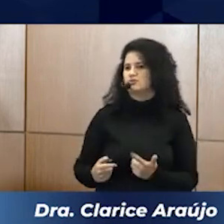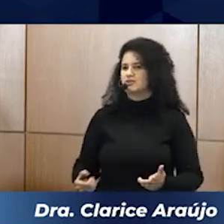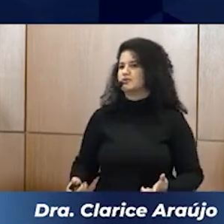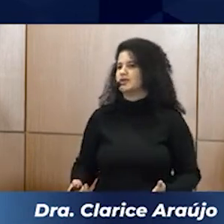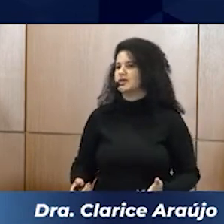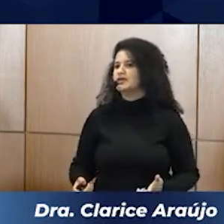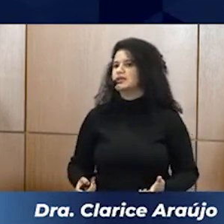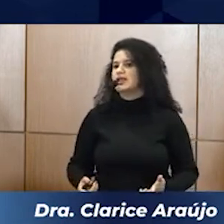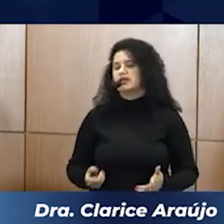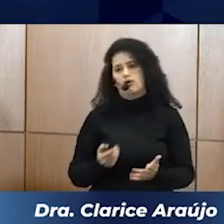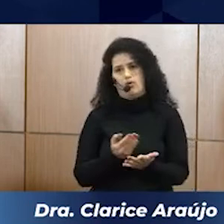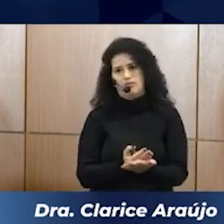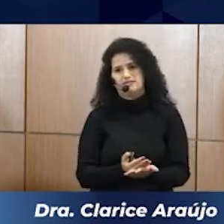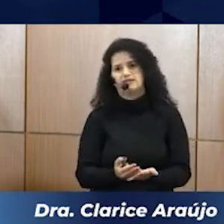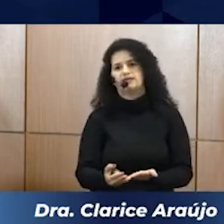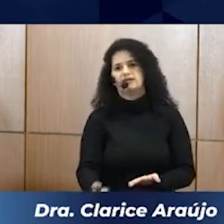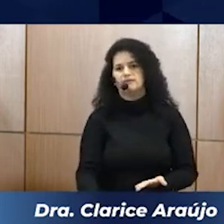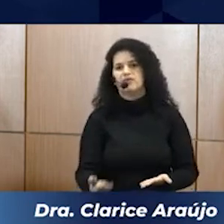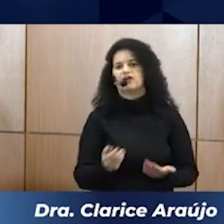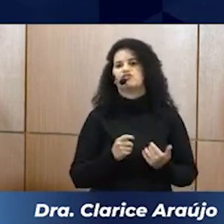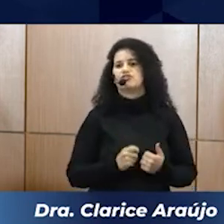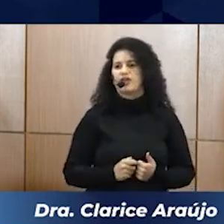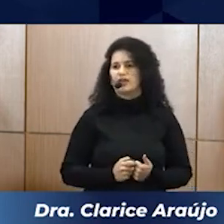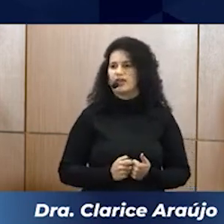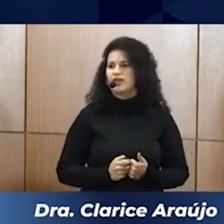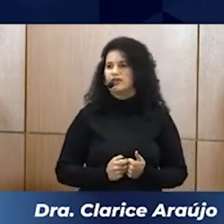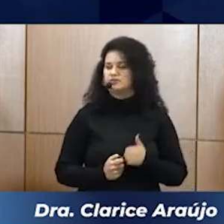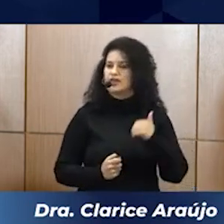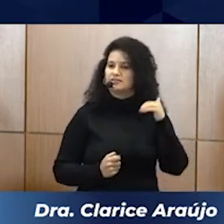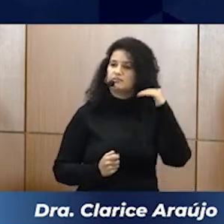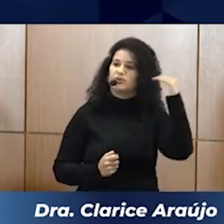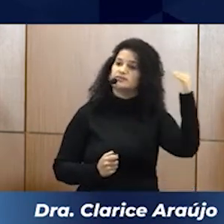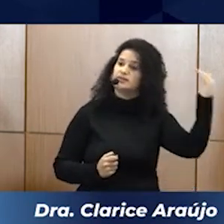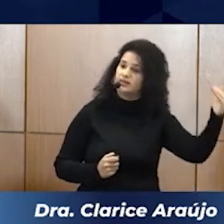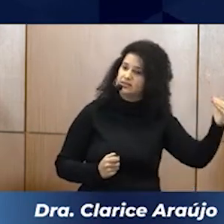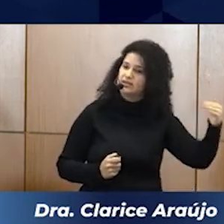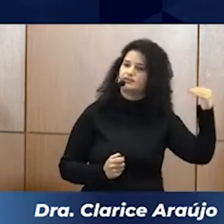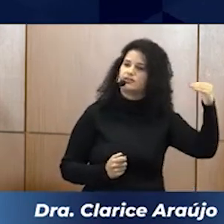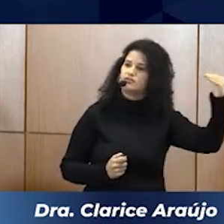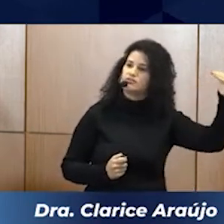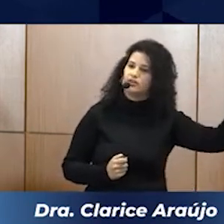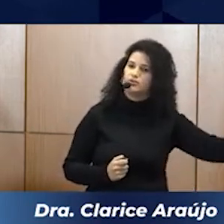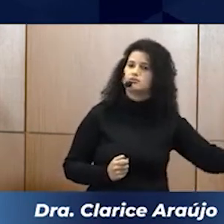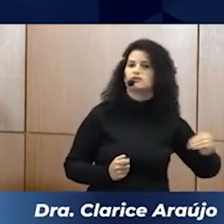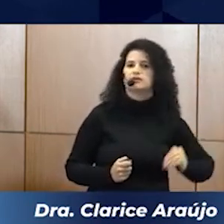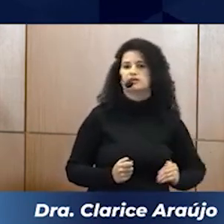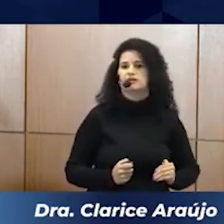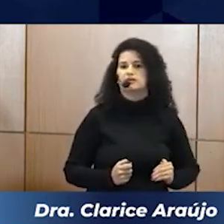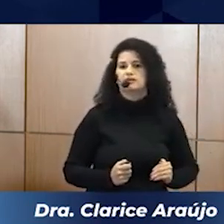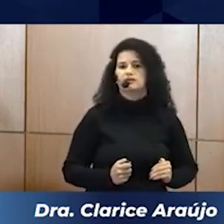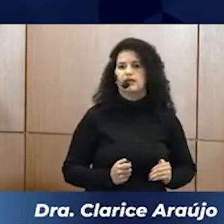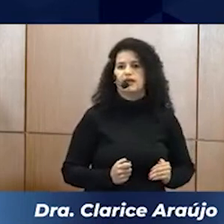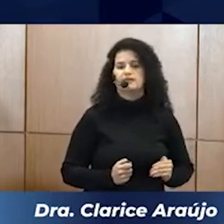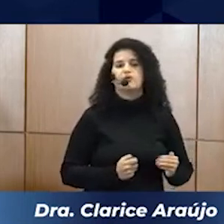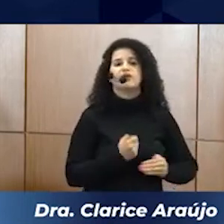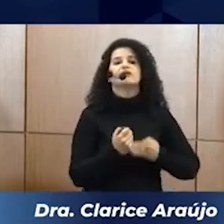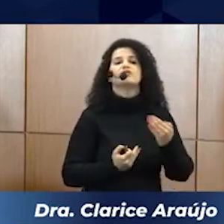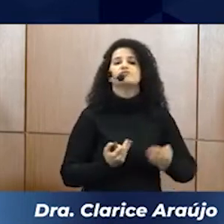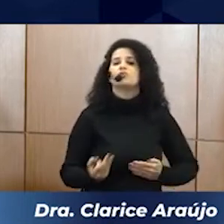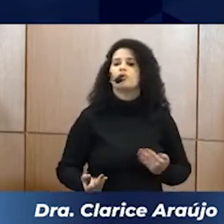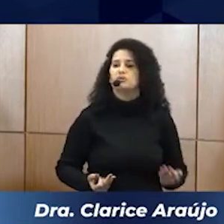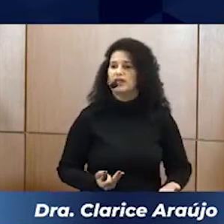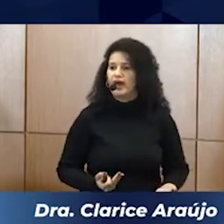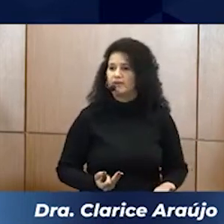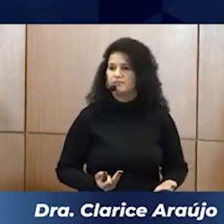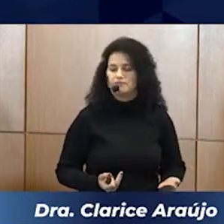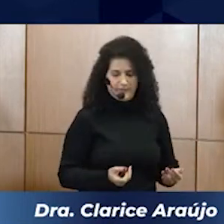cunhado e não sei o quê. Né? Não, ó, mas aqui a gente tem isso, essa pesquisa, ela está dizendo isso aqui. Né? Então, o que, que